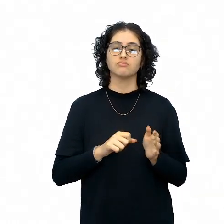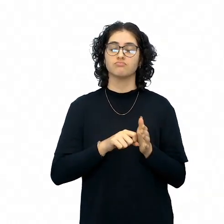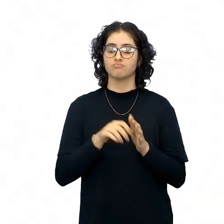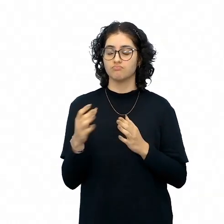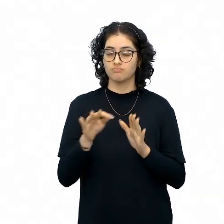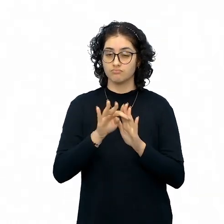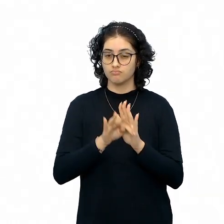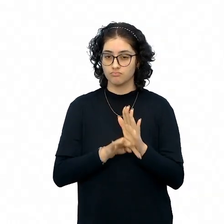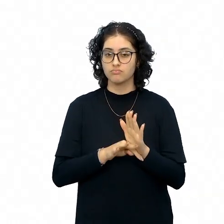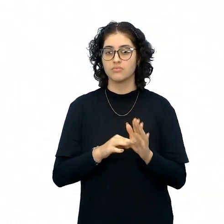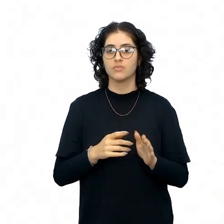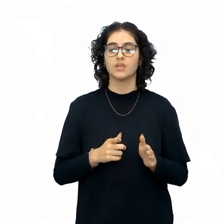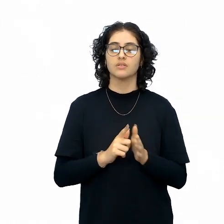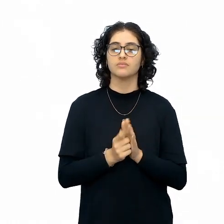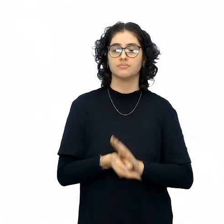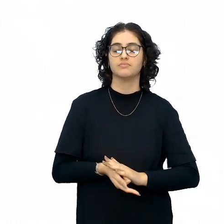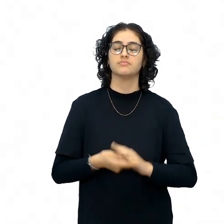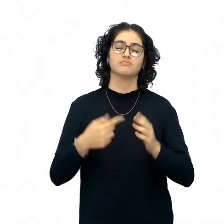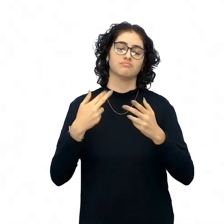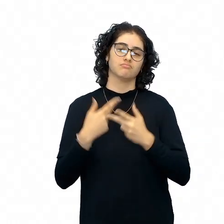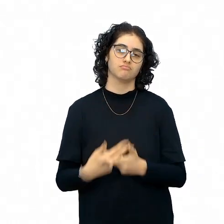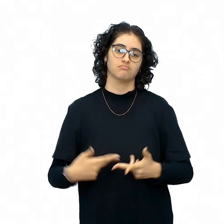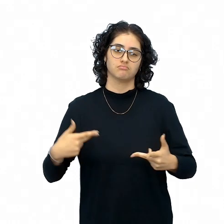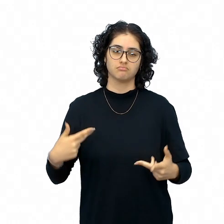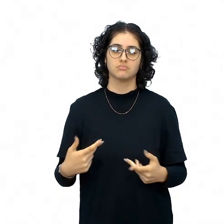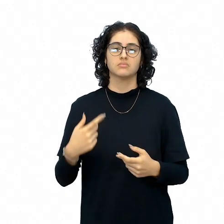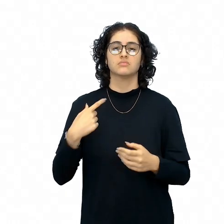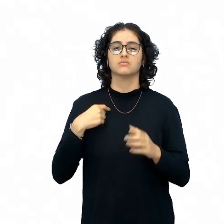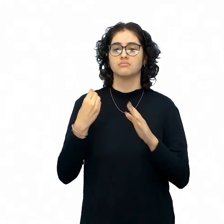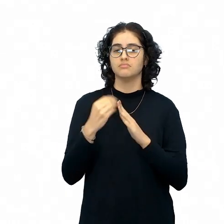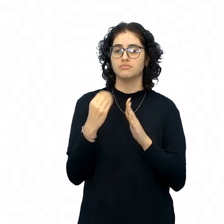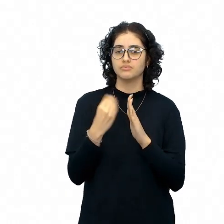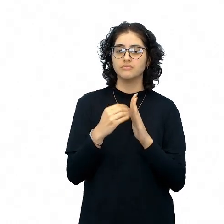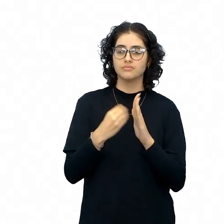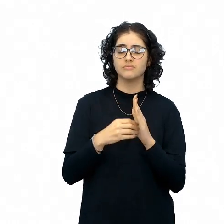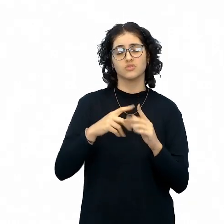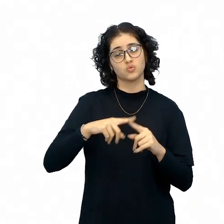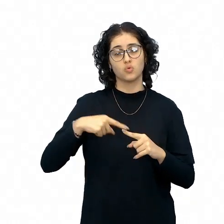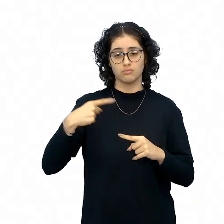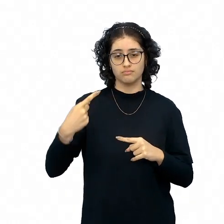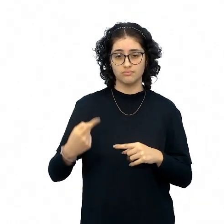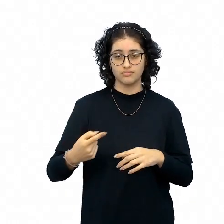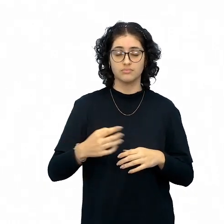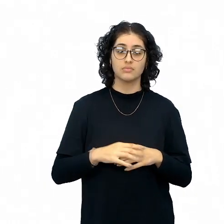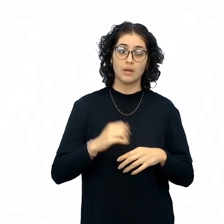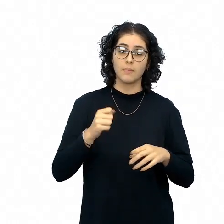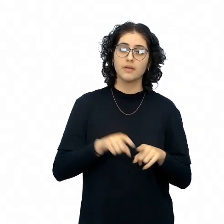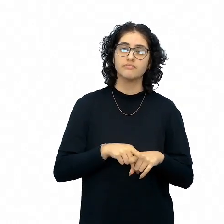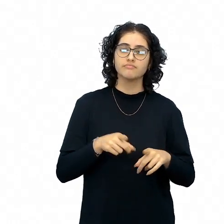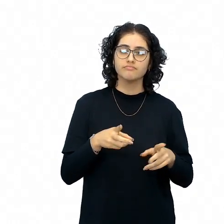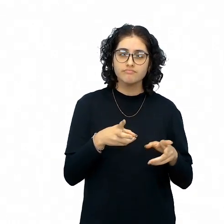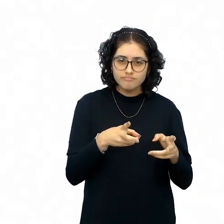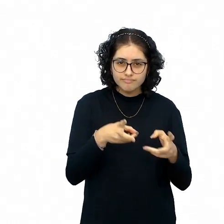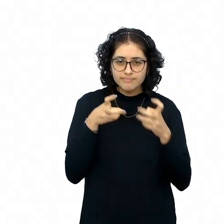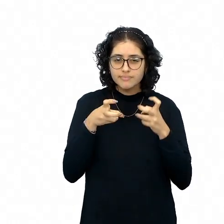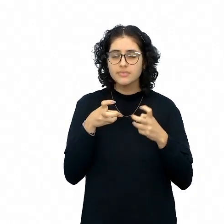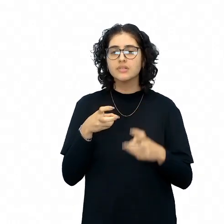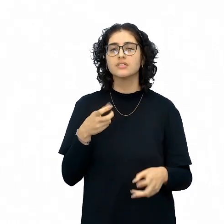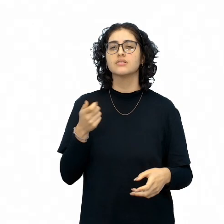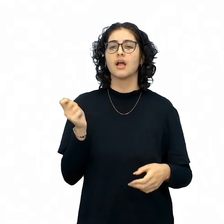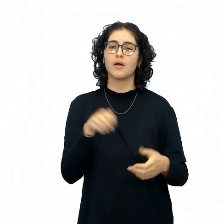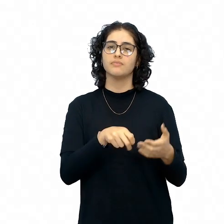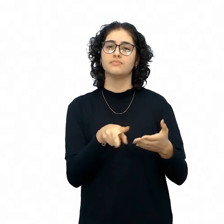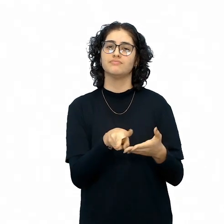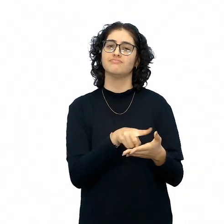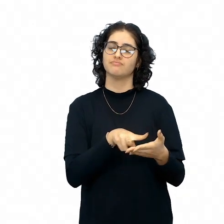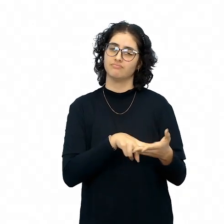então, às inferências, hipóteses e outras, né? Identificações que podem ser feitas durante a